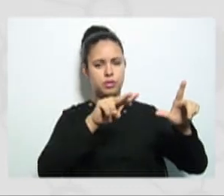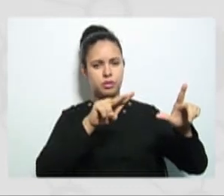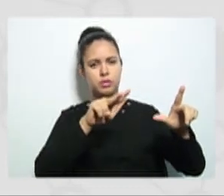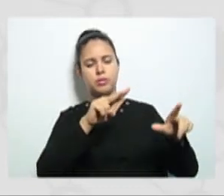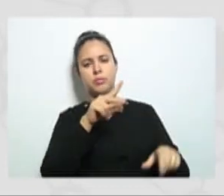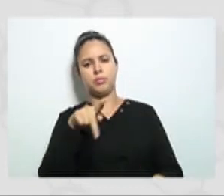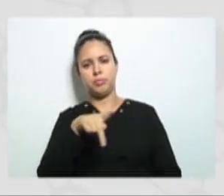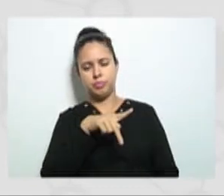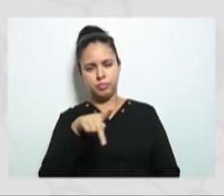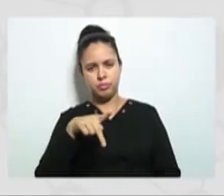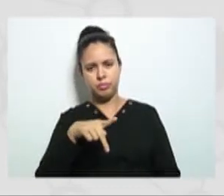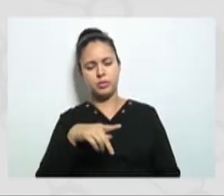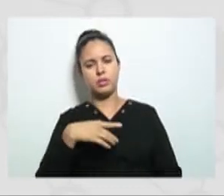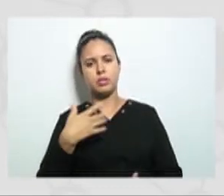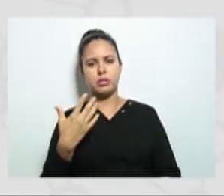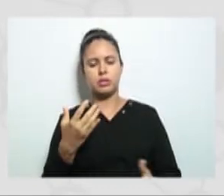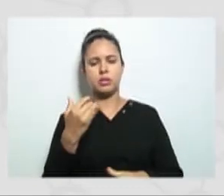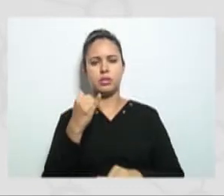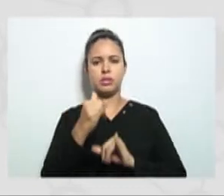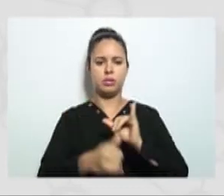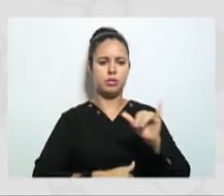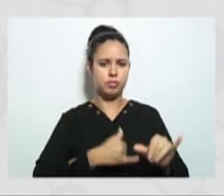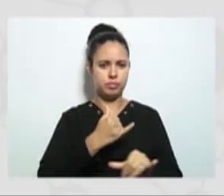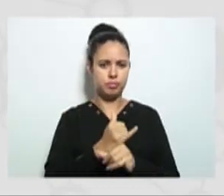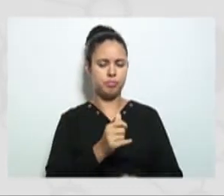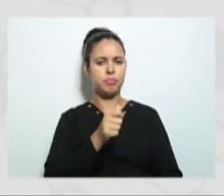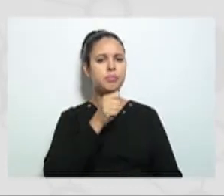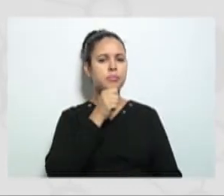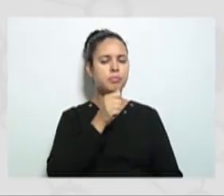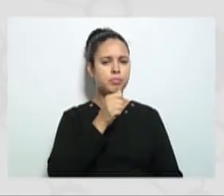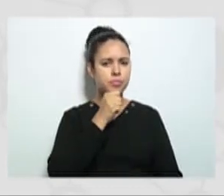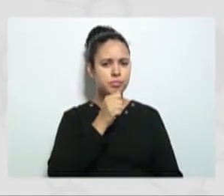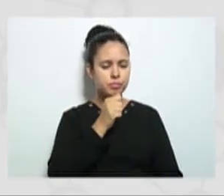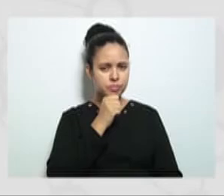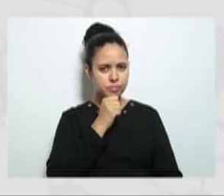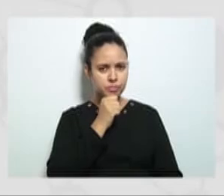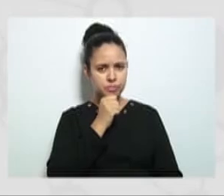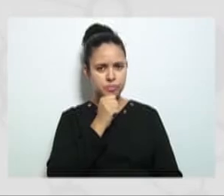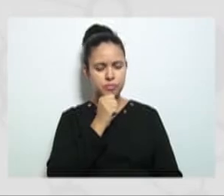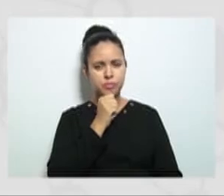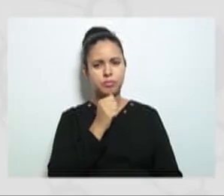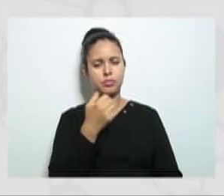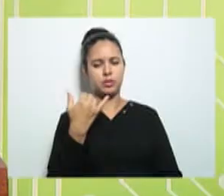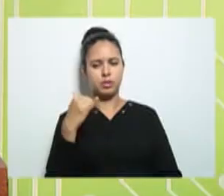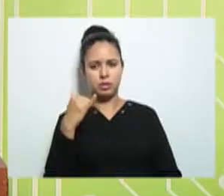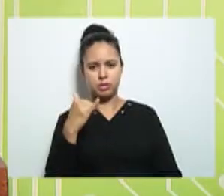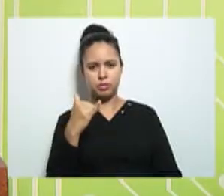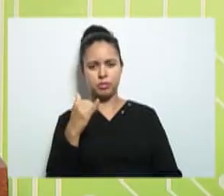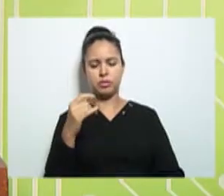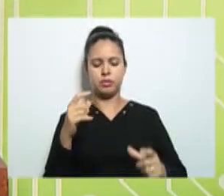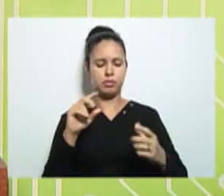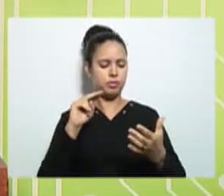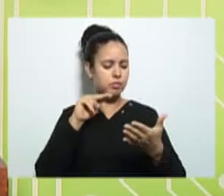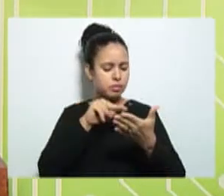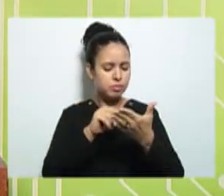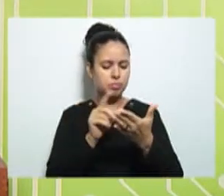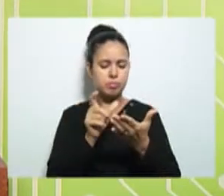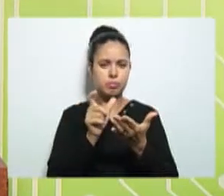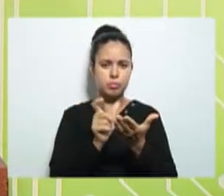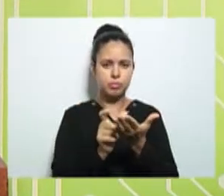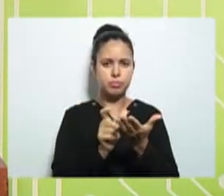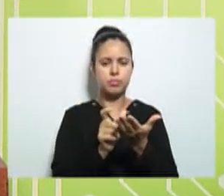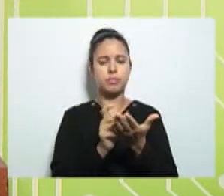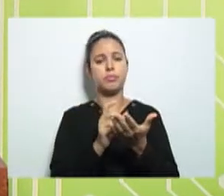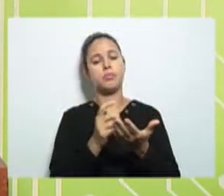de acesso à internet. Ah, eu não tenho computador em casa, eu só acesso através do smartphone, a tela é pequenininha. Então, são várias